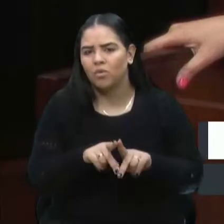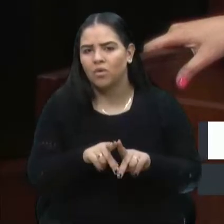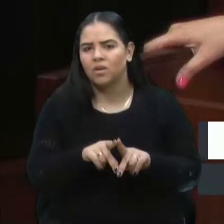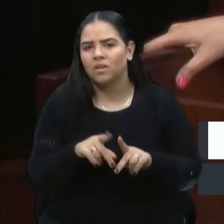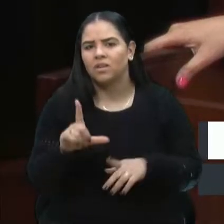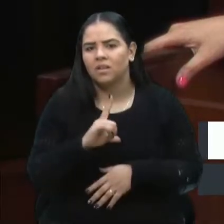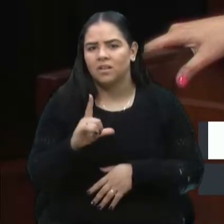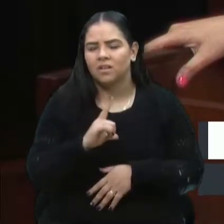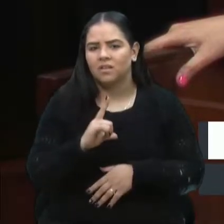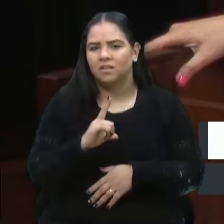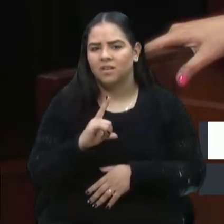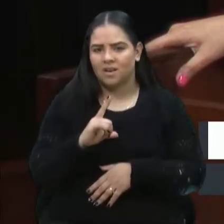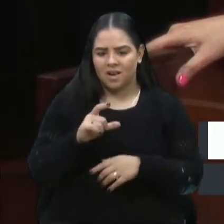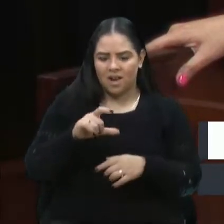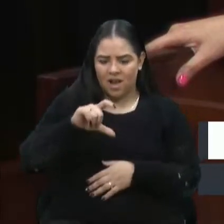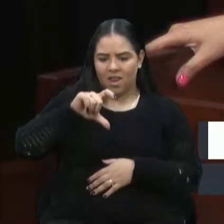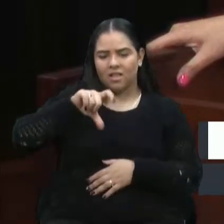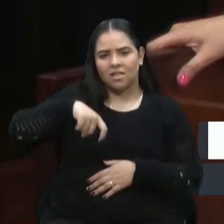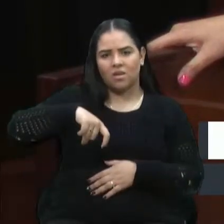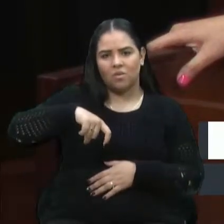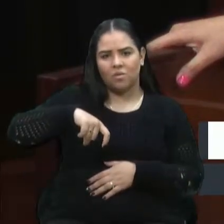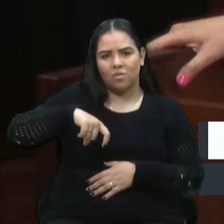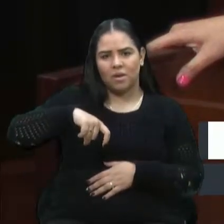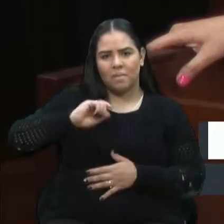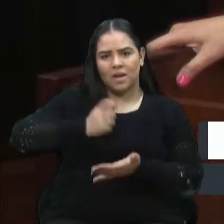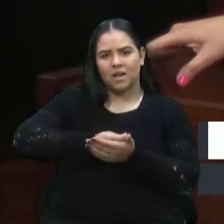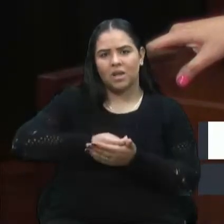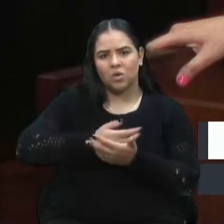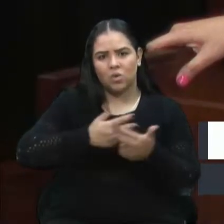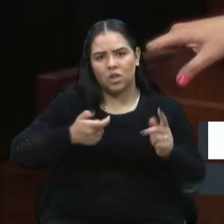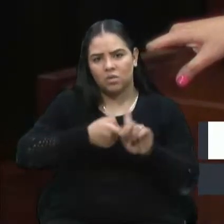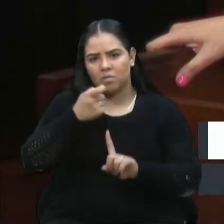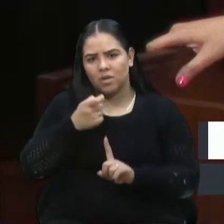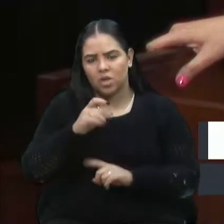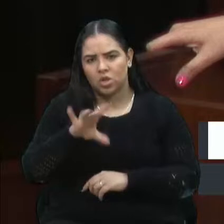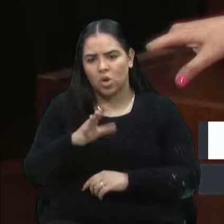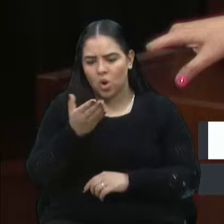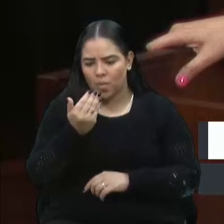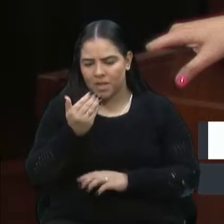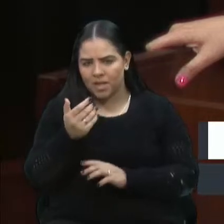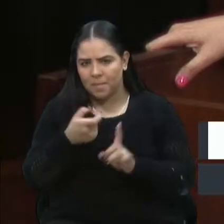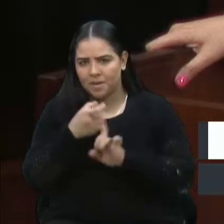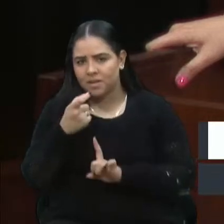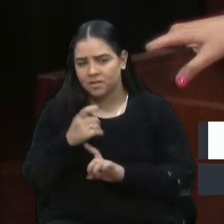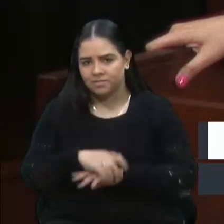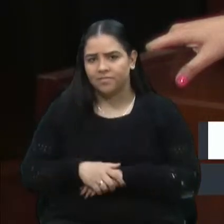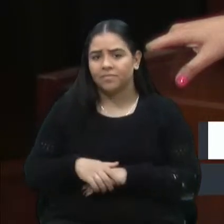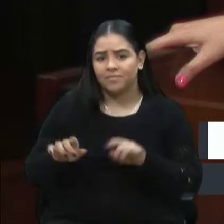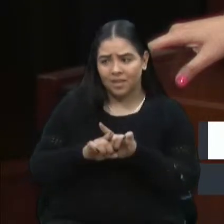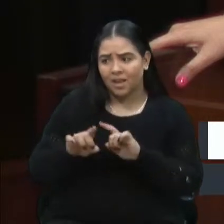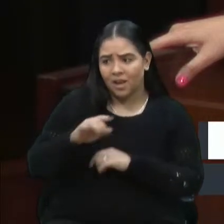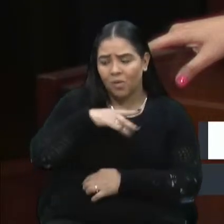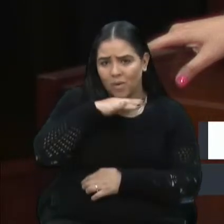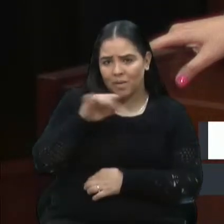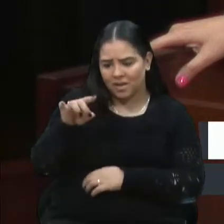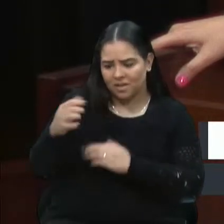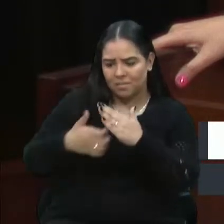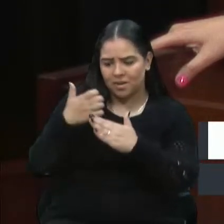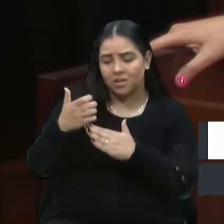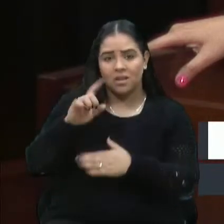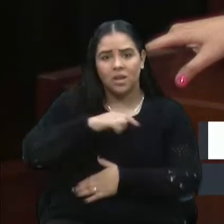cartão de crédito só para pagar as suas contas do mês, para comprar o rancho do mês. É ruim também para o empresário, é ruim para